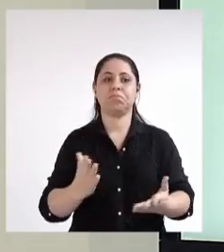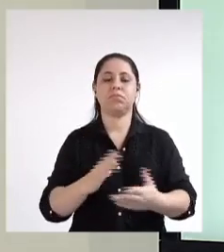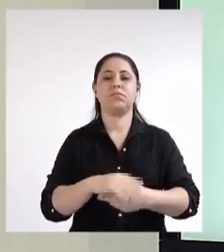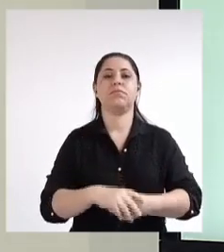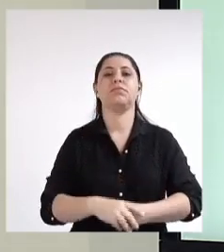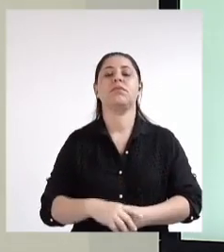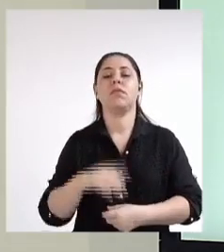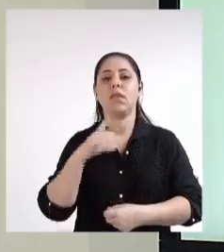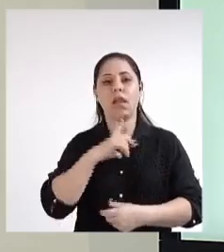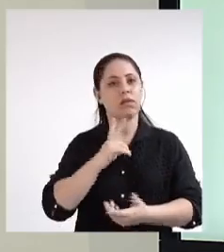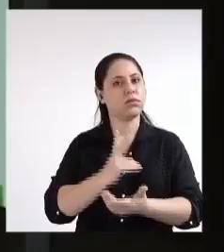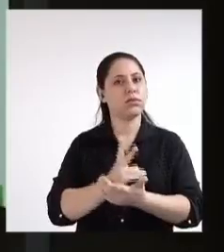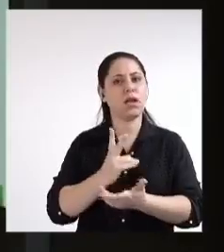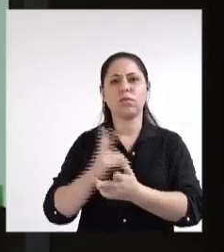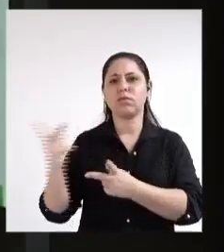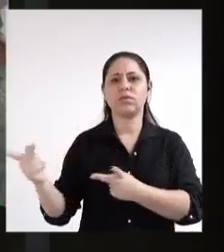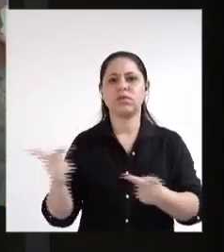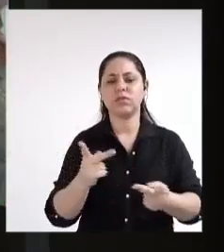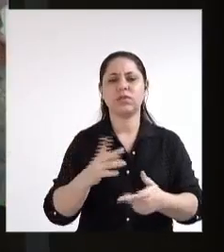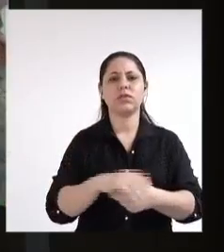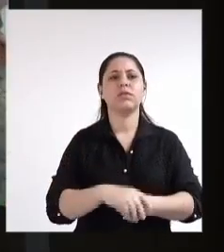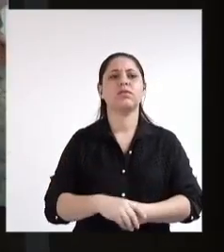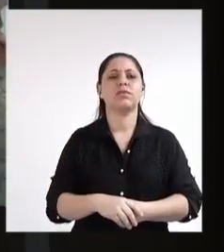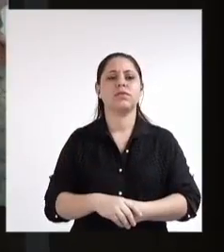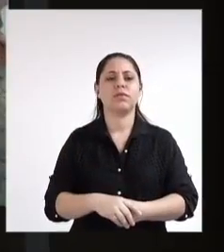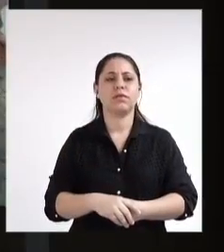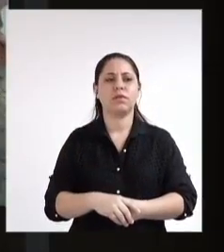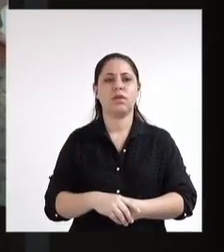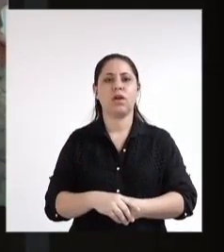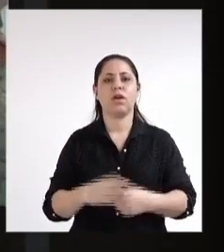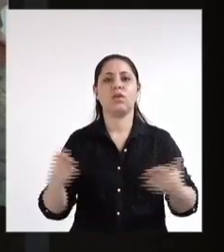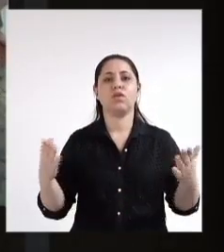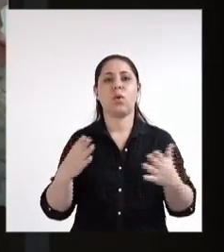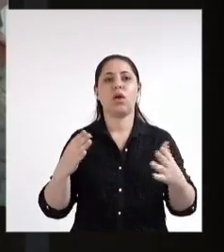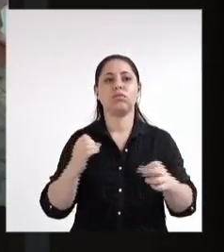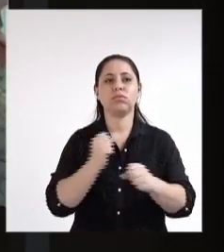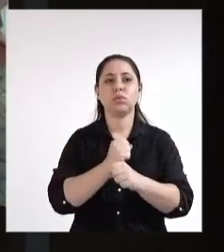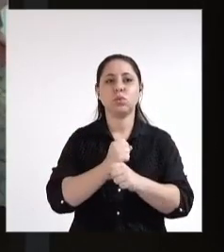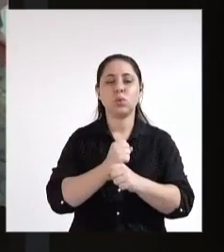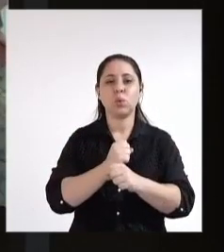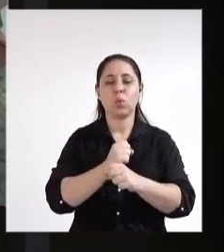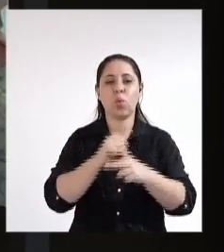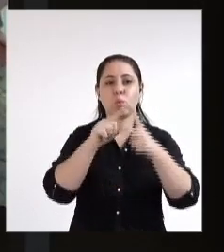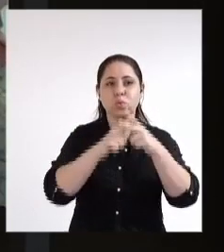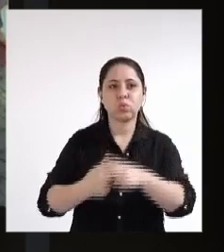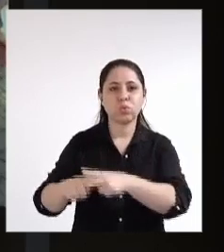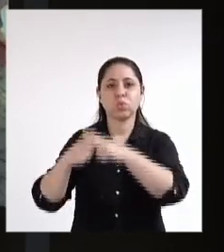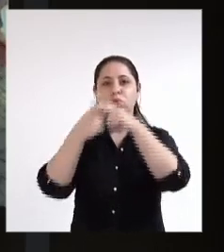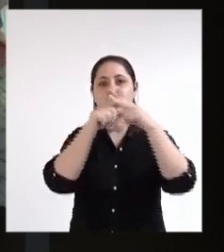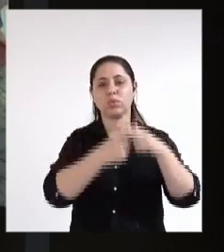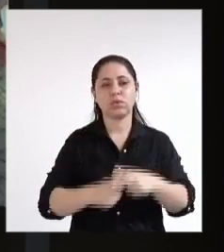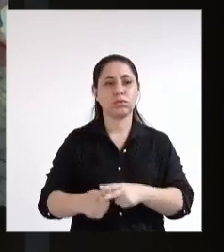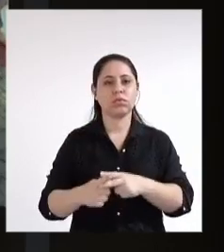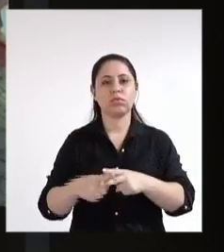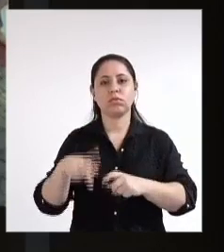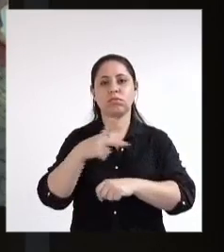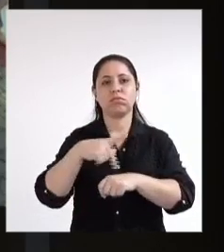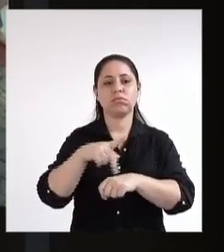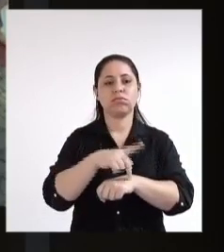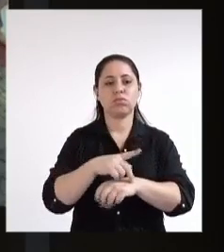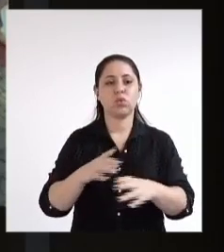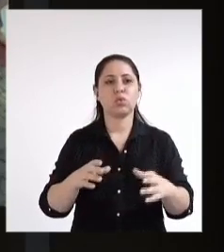intensa essa visitação com estruturada lá estamos em reforma em alguns equipamentos desse parque com um grupo na portaria